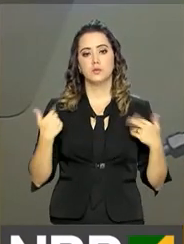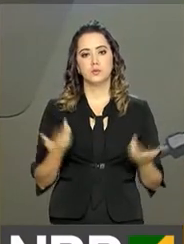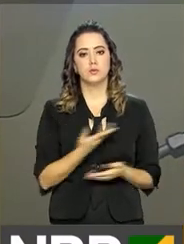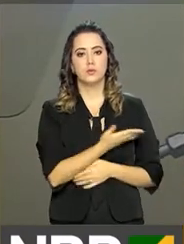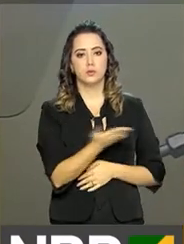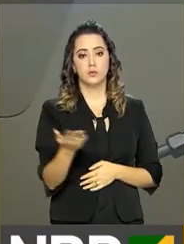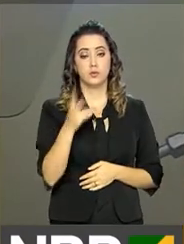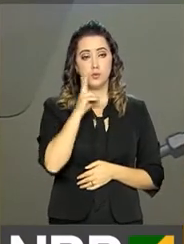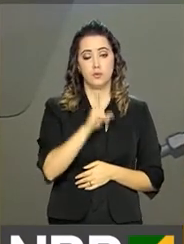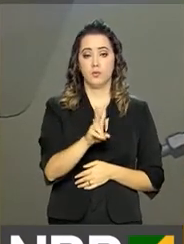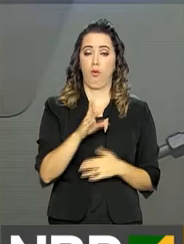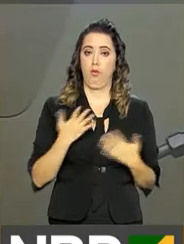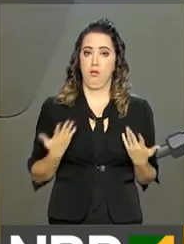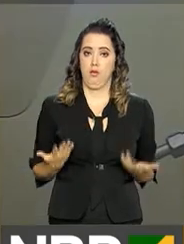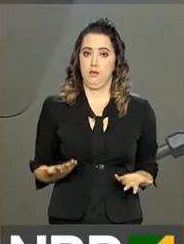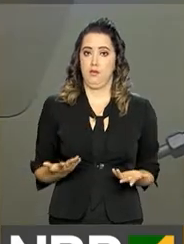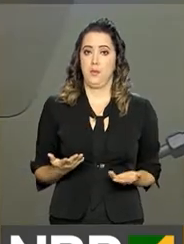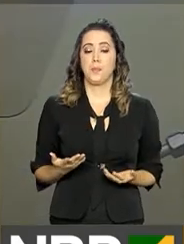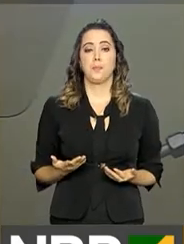você tinha